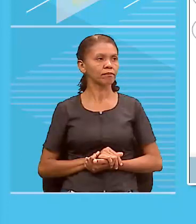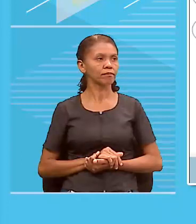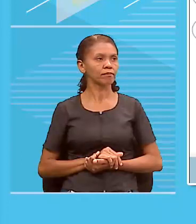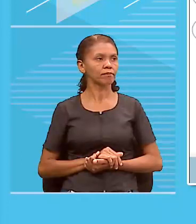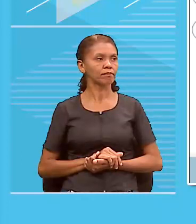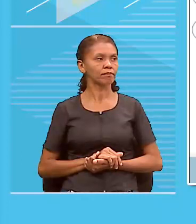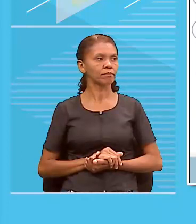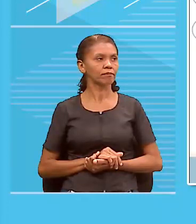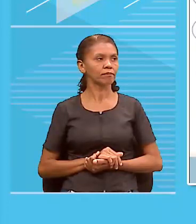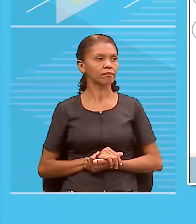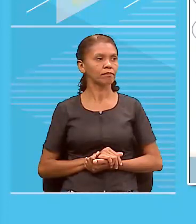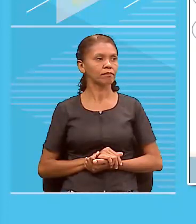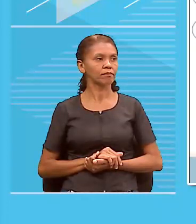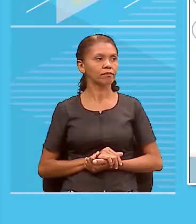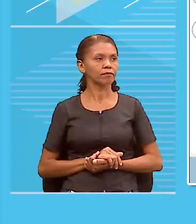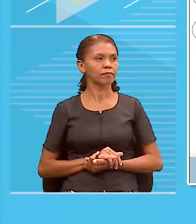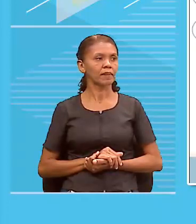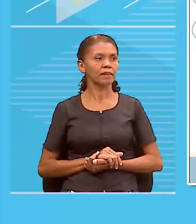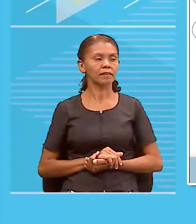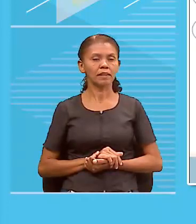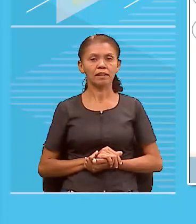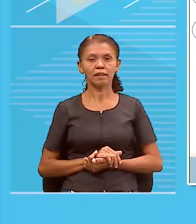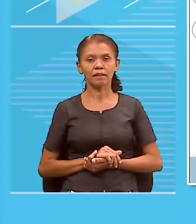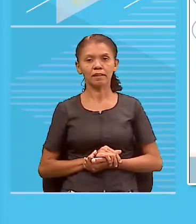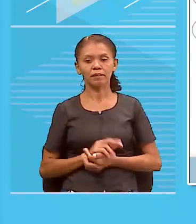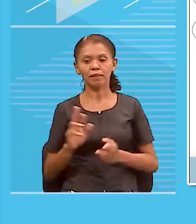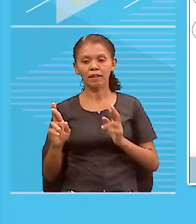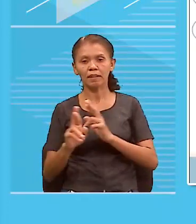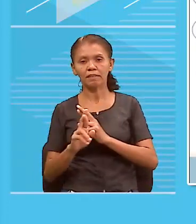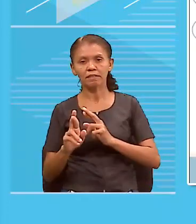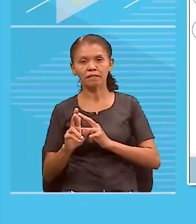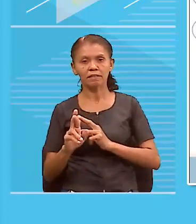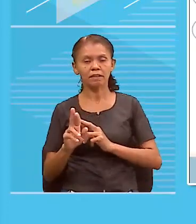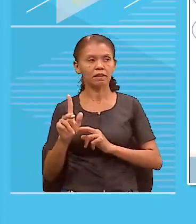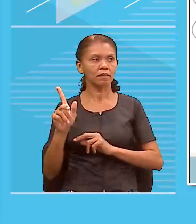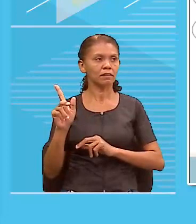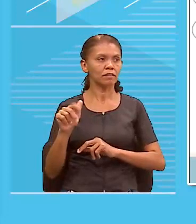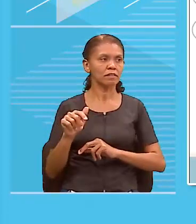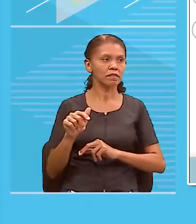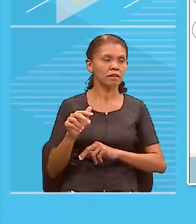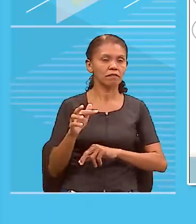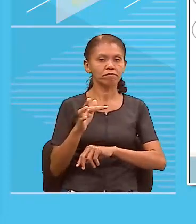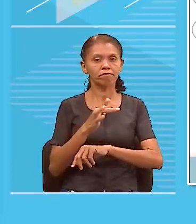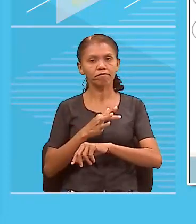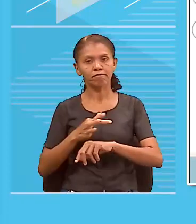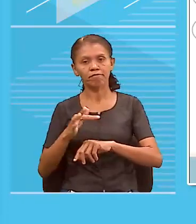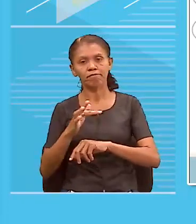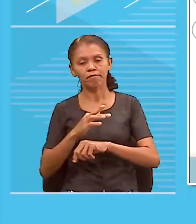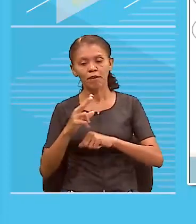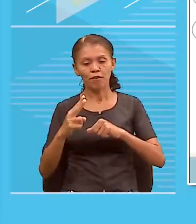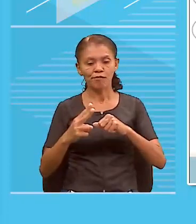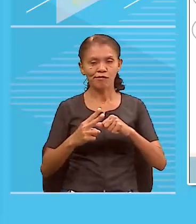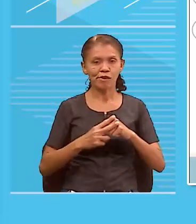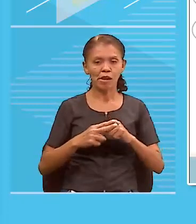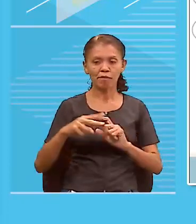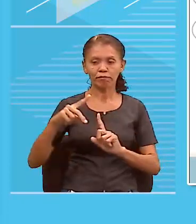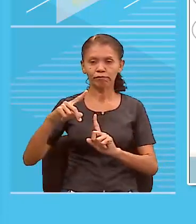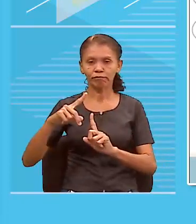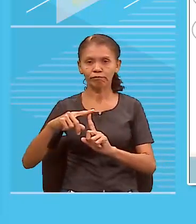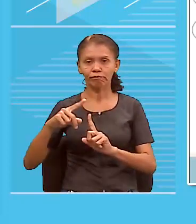questão do conteúdo na grau de formalidade verbos modo tempos verbais estruturas na conjunções